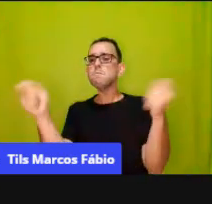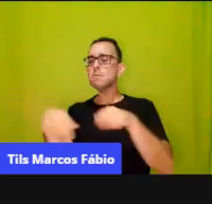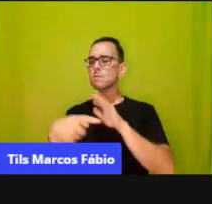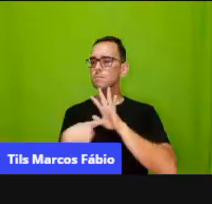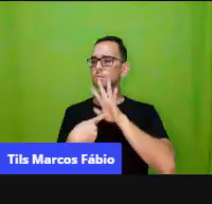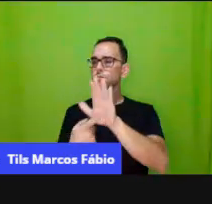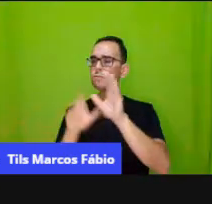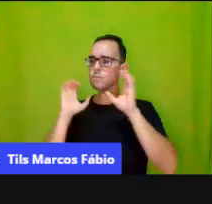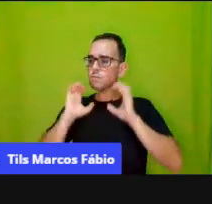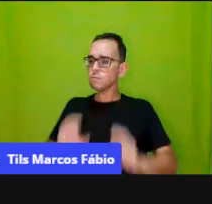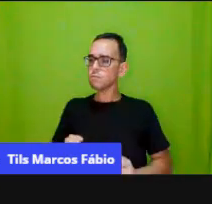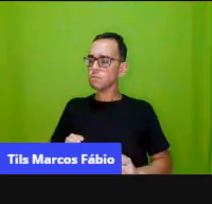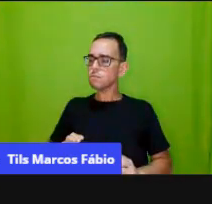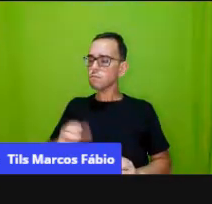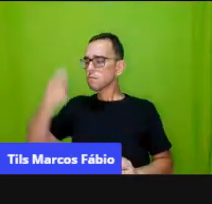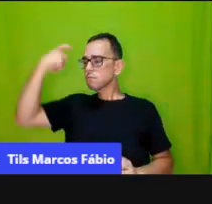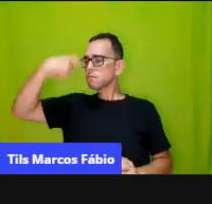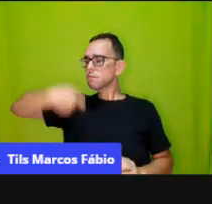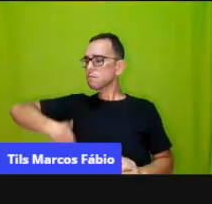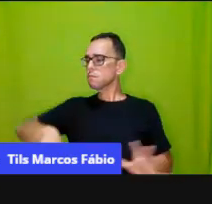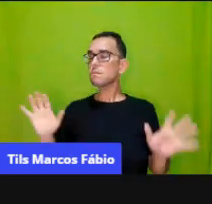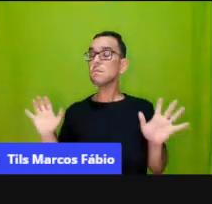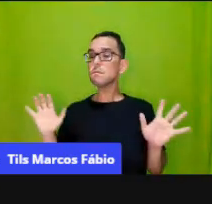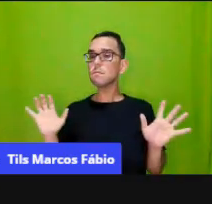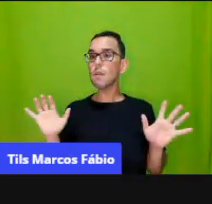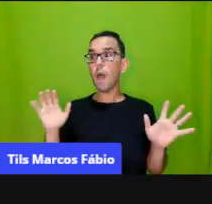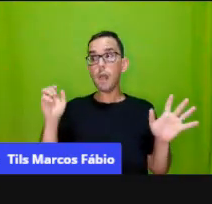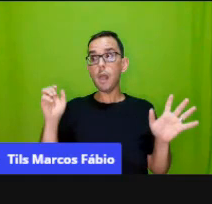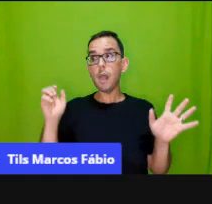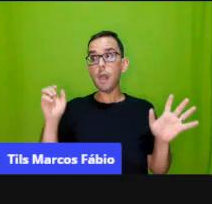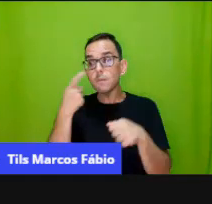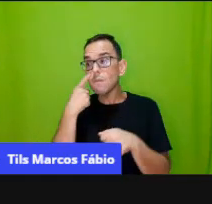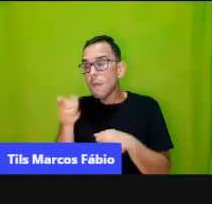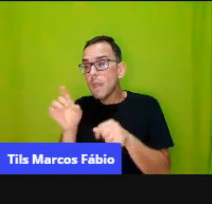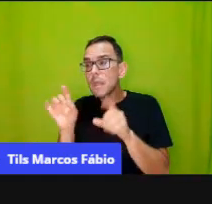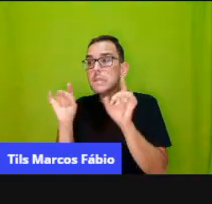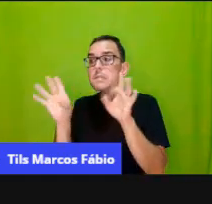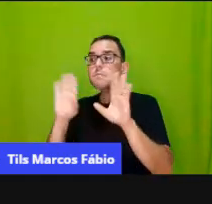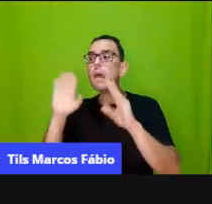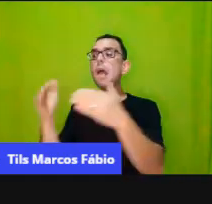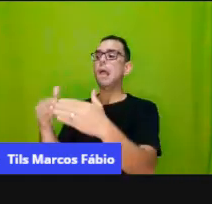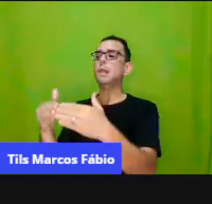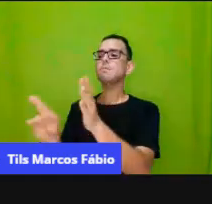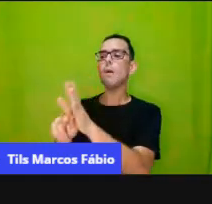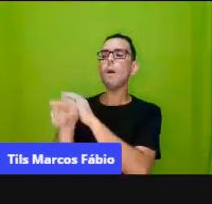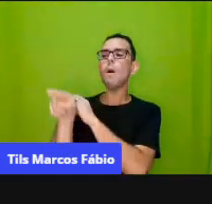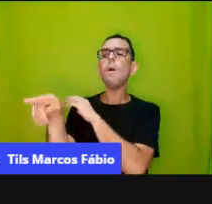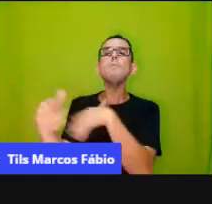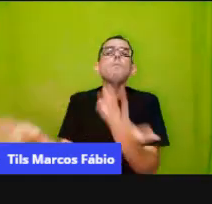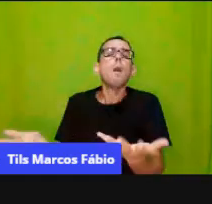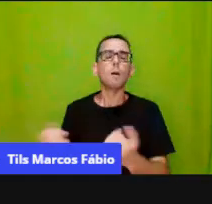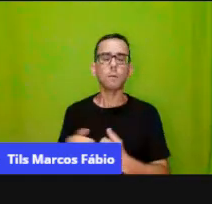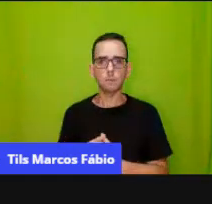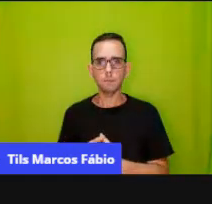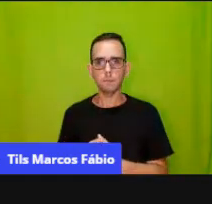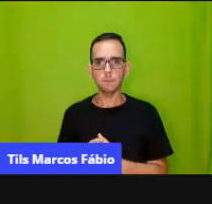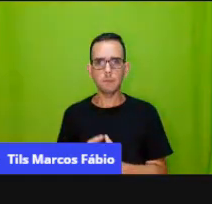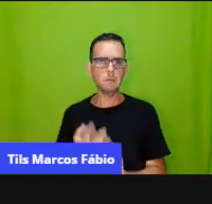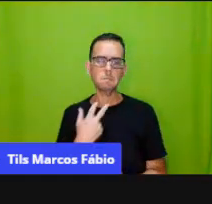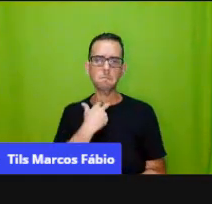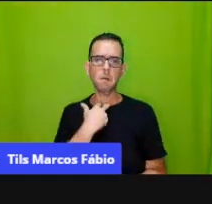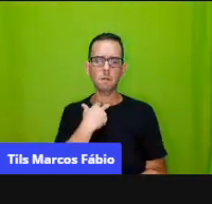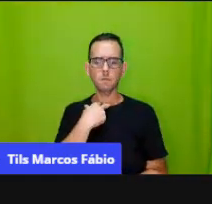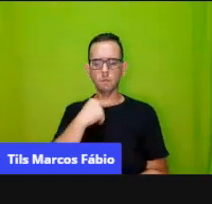comportamentos naturais. E aí eu tenho que olhar para a espécie. Quais são os comportamentos naturais dessa espécie? Eu não posso olhar para